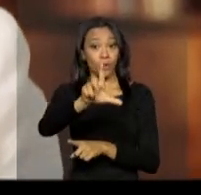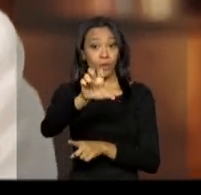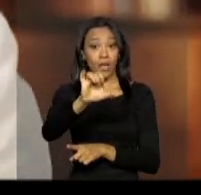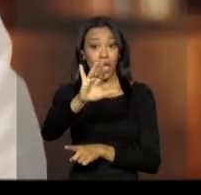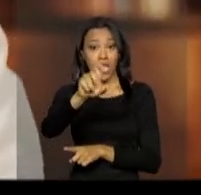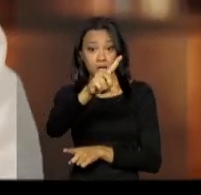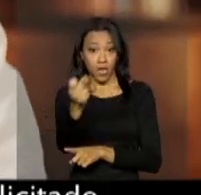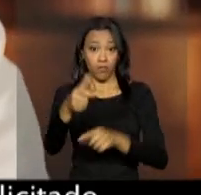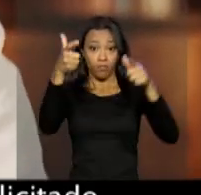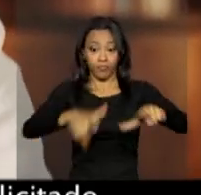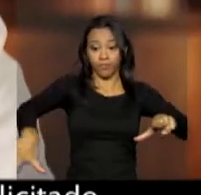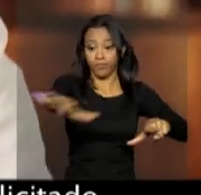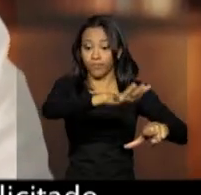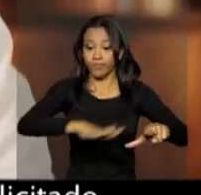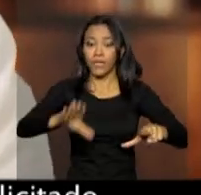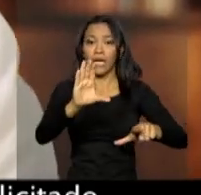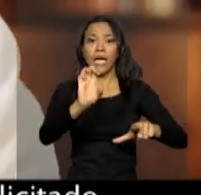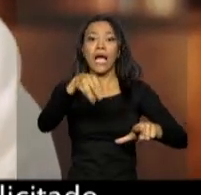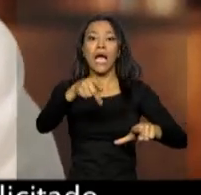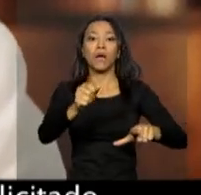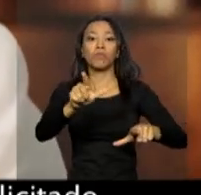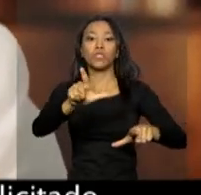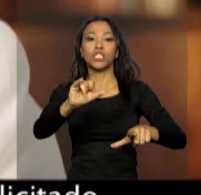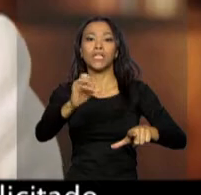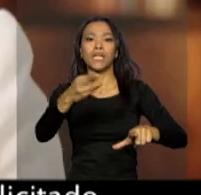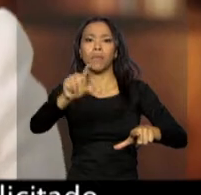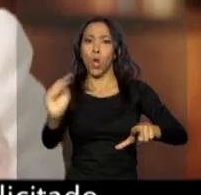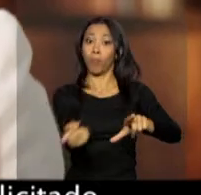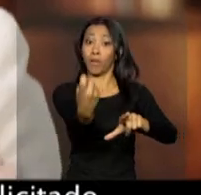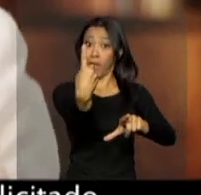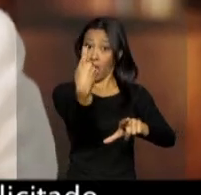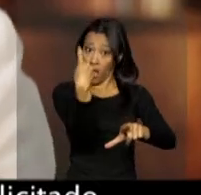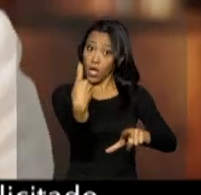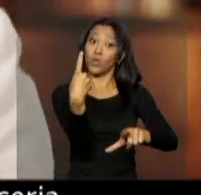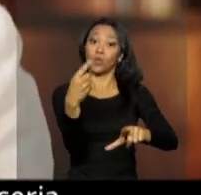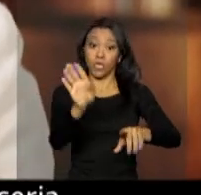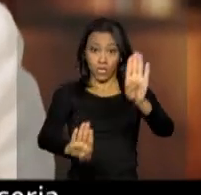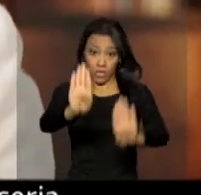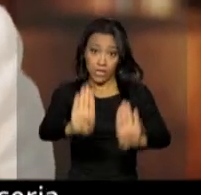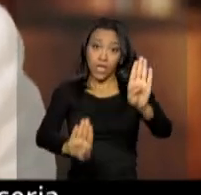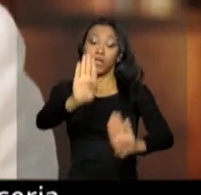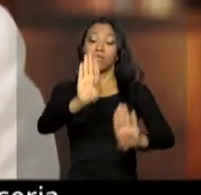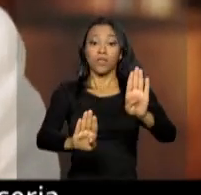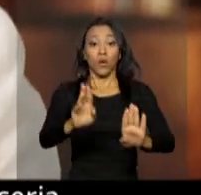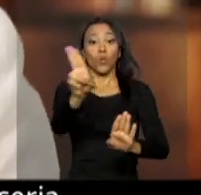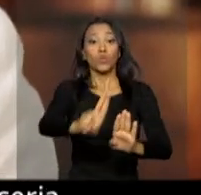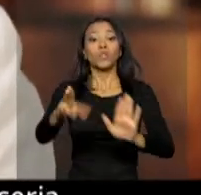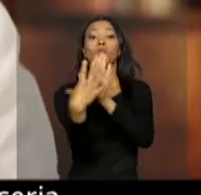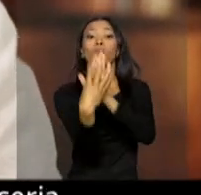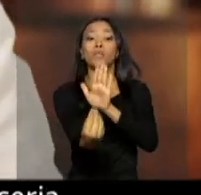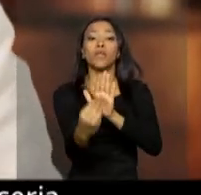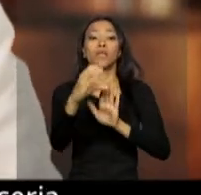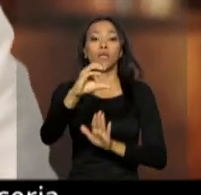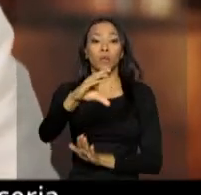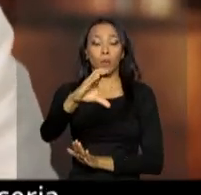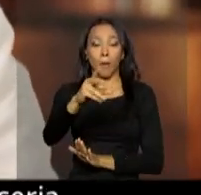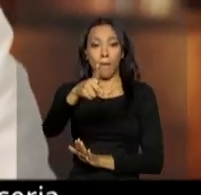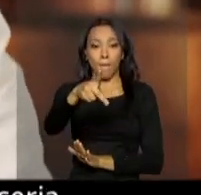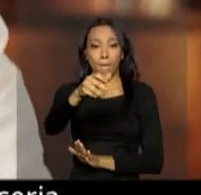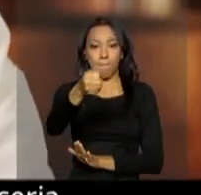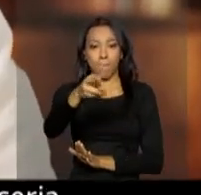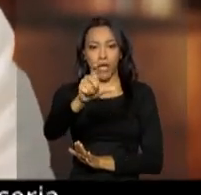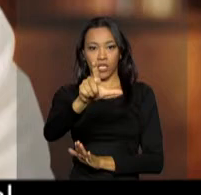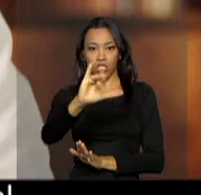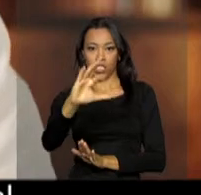do Campo de Libra, que é o primeiro megacampo do pré-sal a ser licitado em regime de partilha, vai permitir